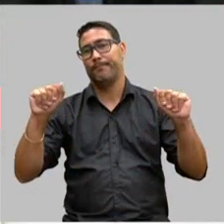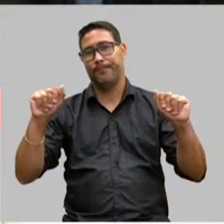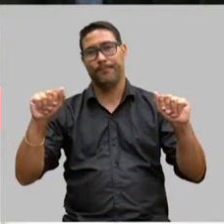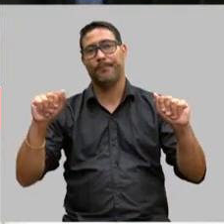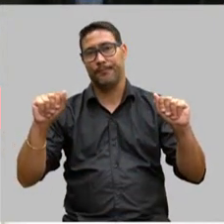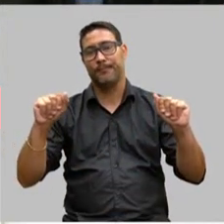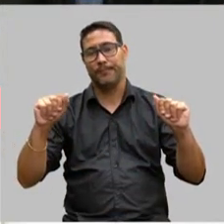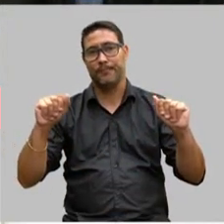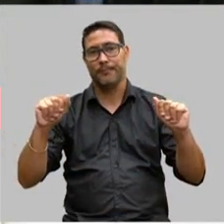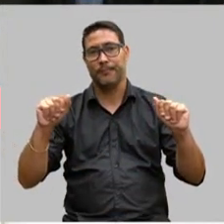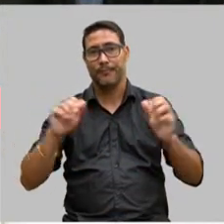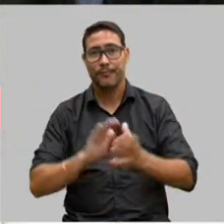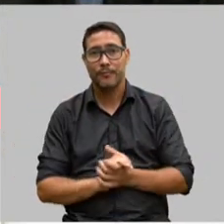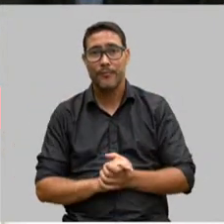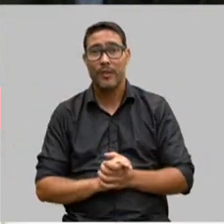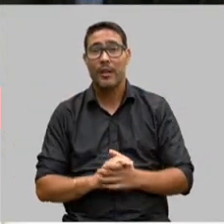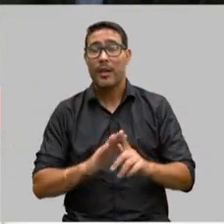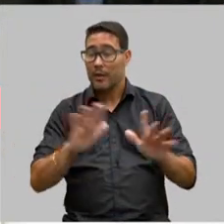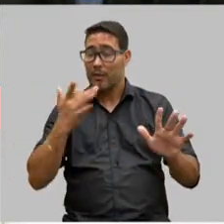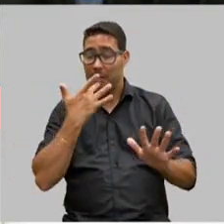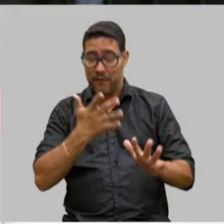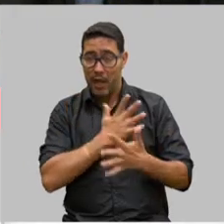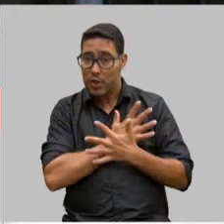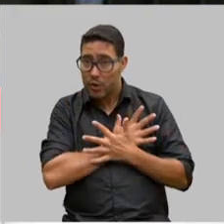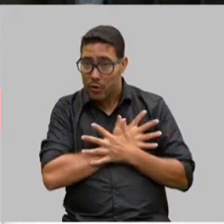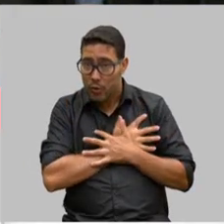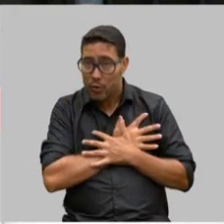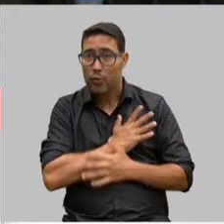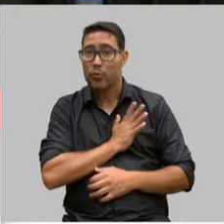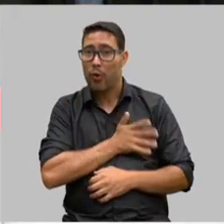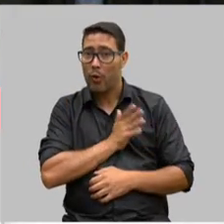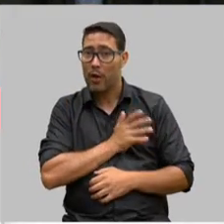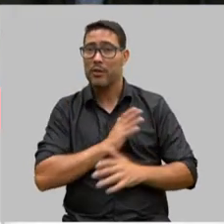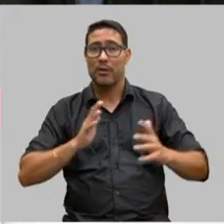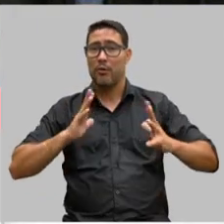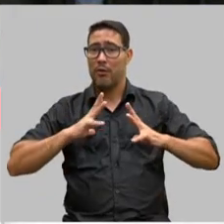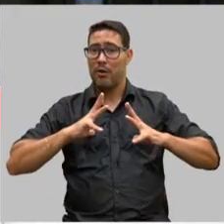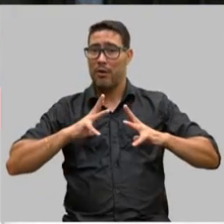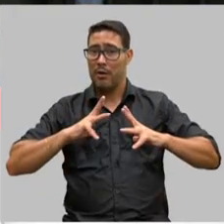E eu quero falar isso de coração limpo, sem nenhum, aqui sem nenhuma